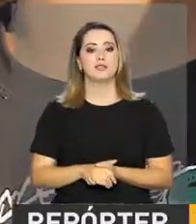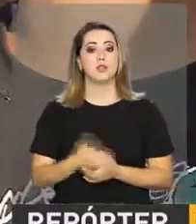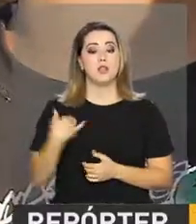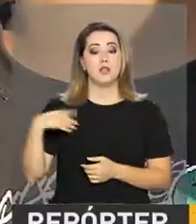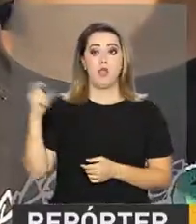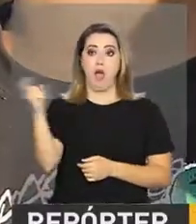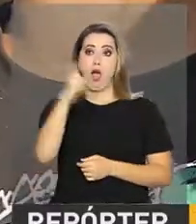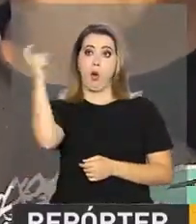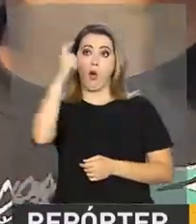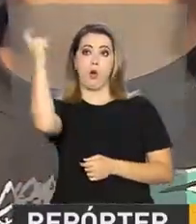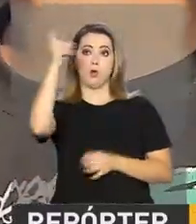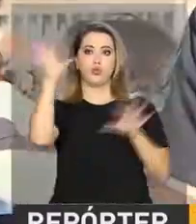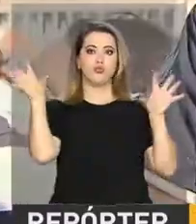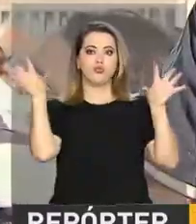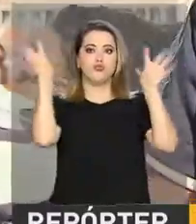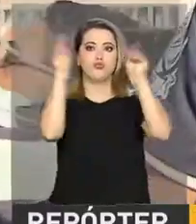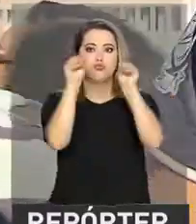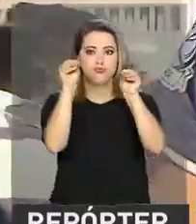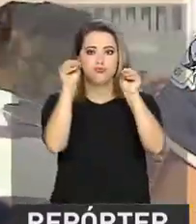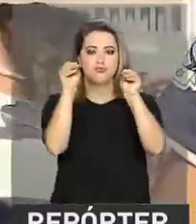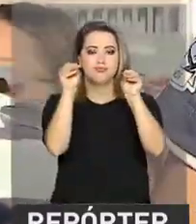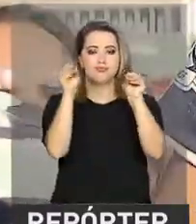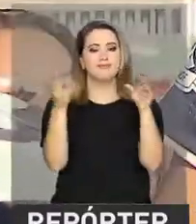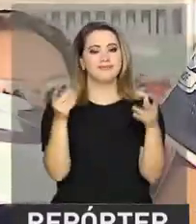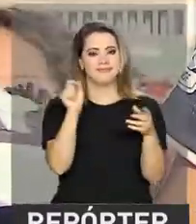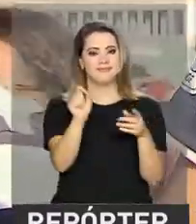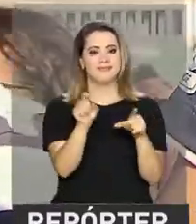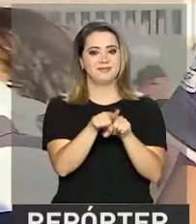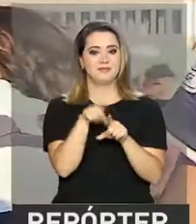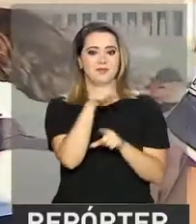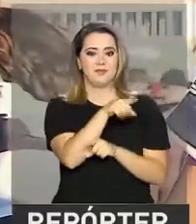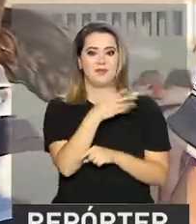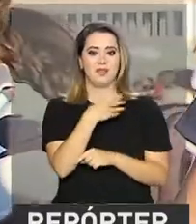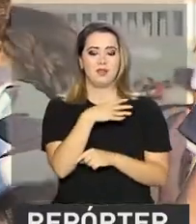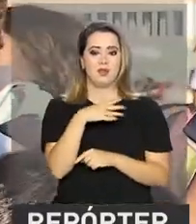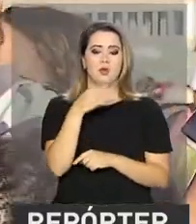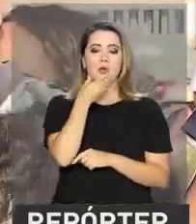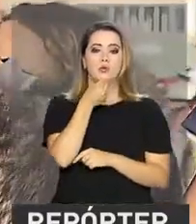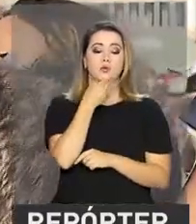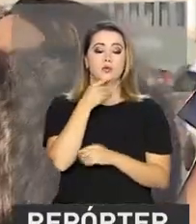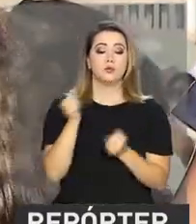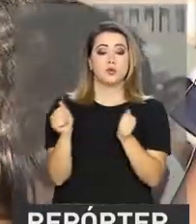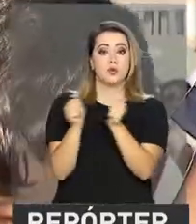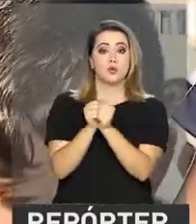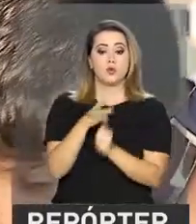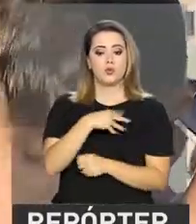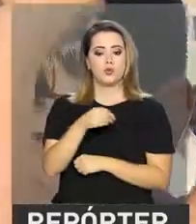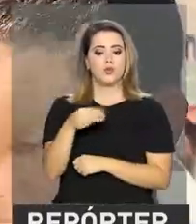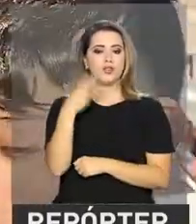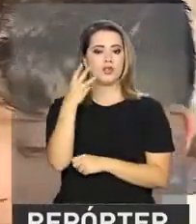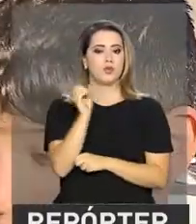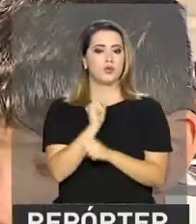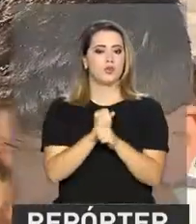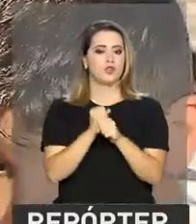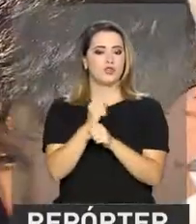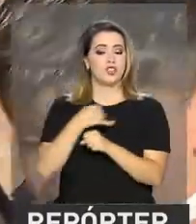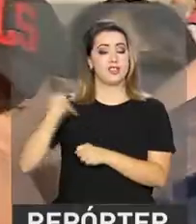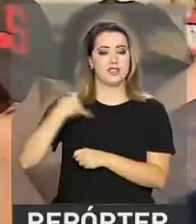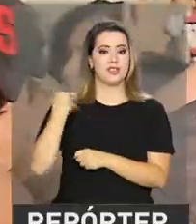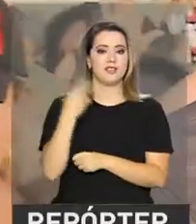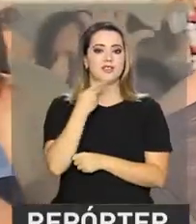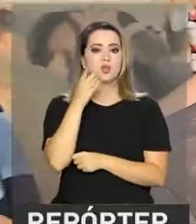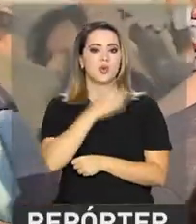muito alto, desliga o motor. Marcos trouxe o filho André, de apenas 3 anos, para assistir à apresentação e não se